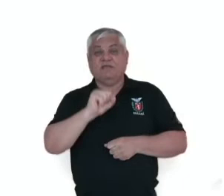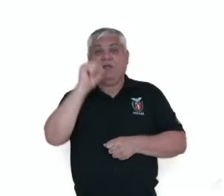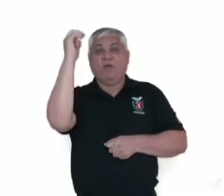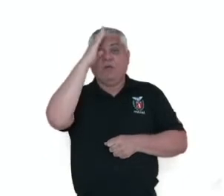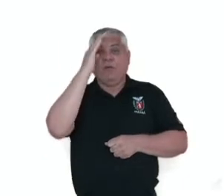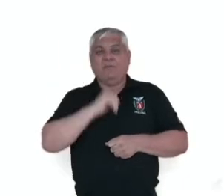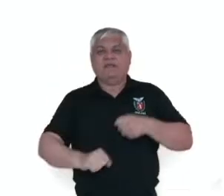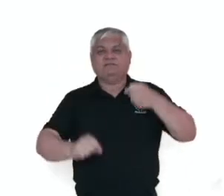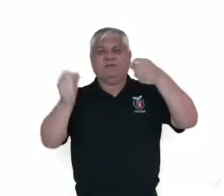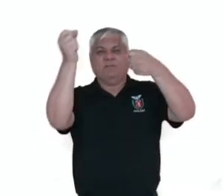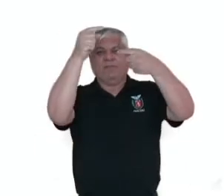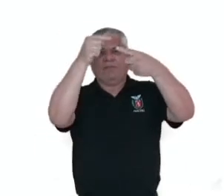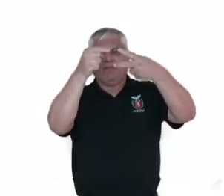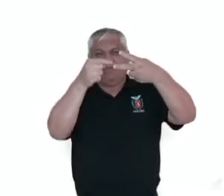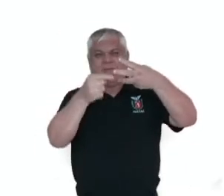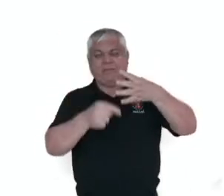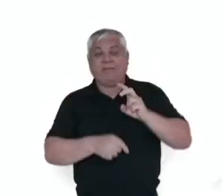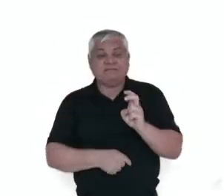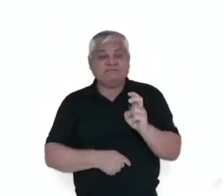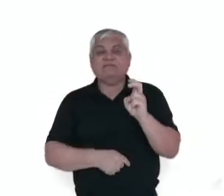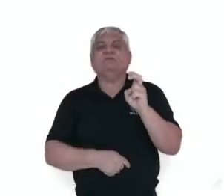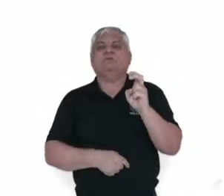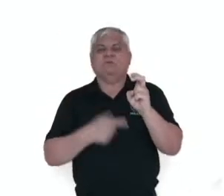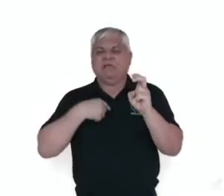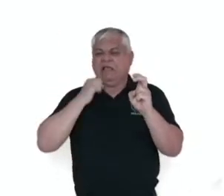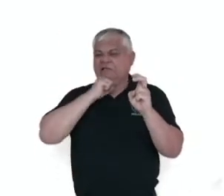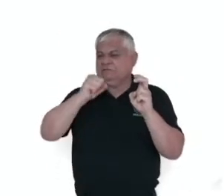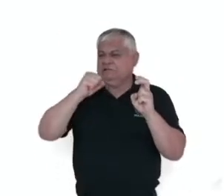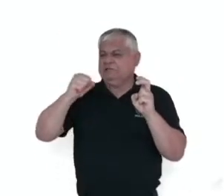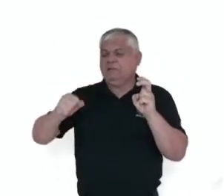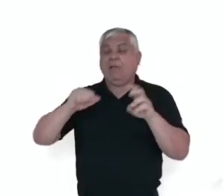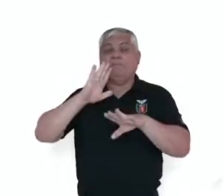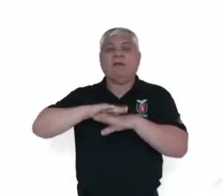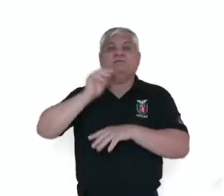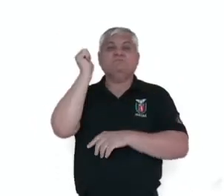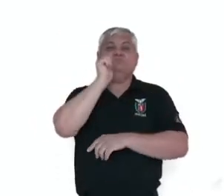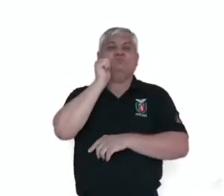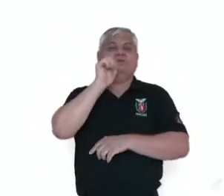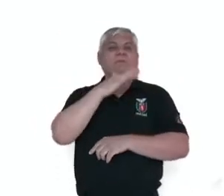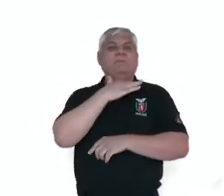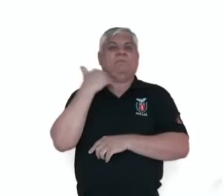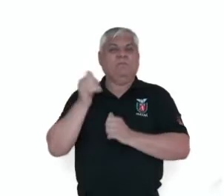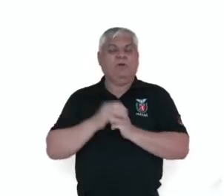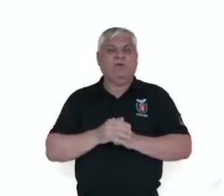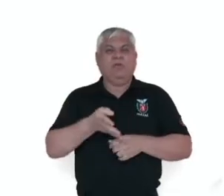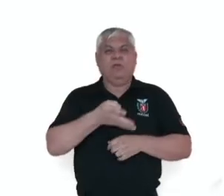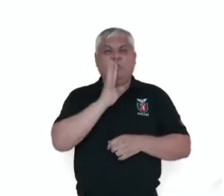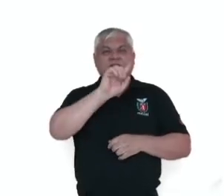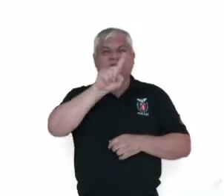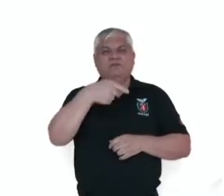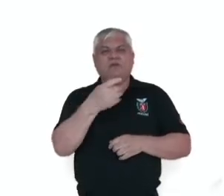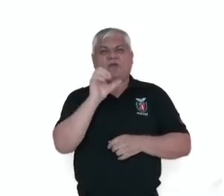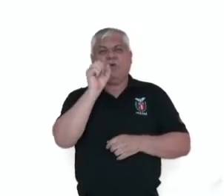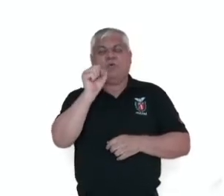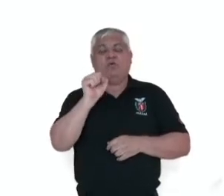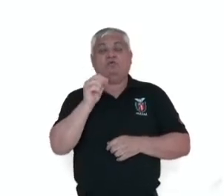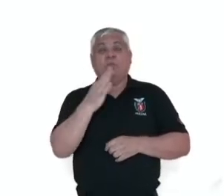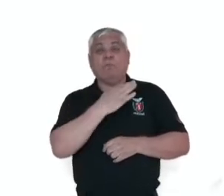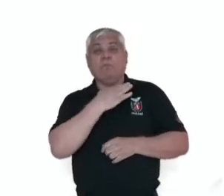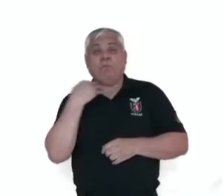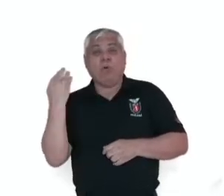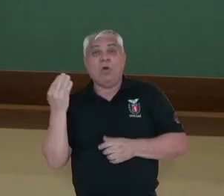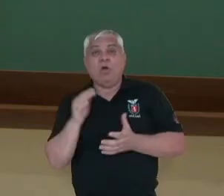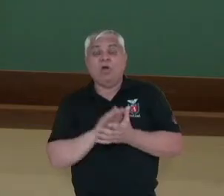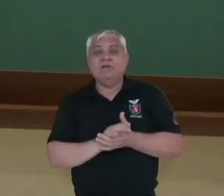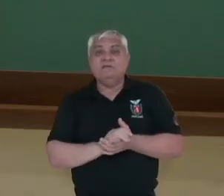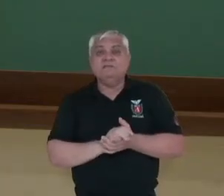na quinta posição em casos de assassinatos de mulheres, com uma média de 4,8 mortes a